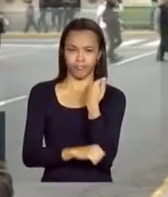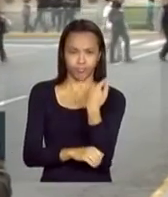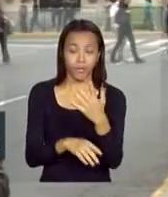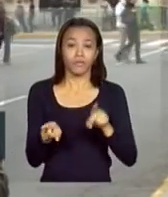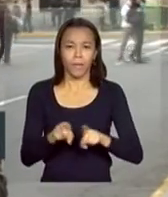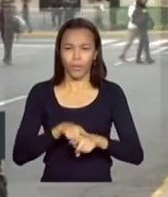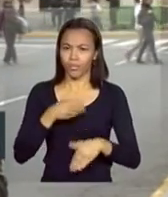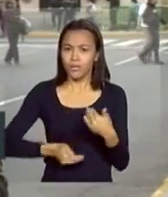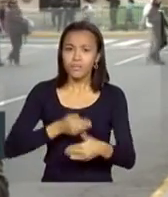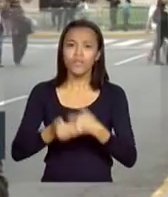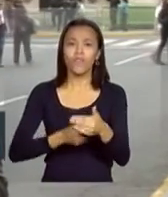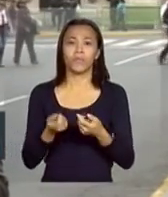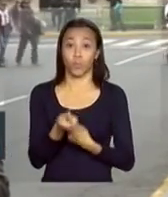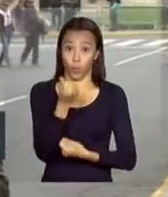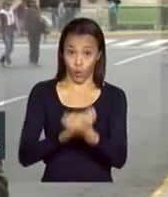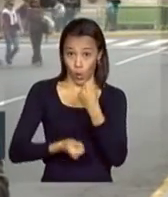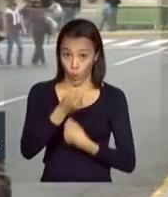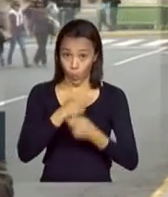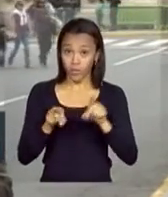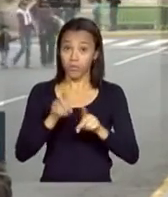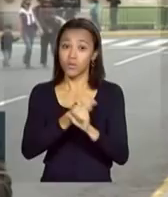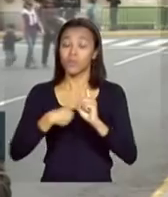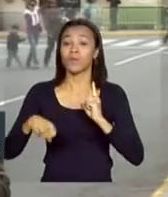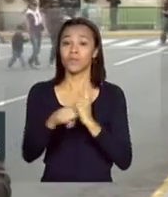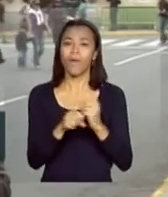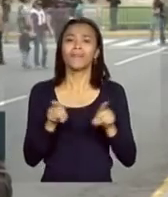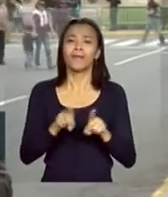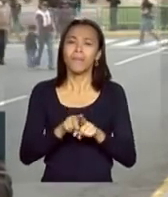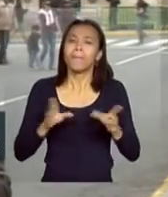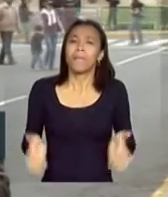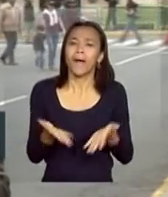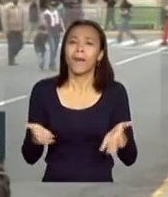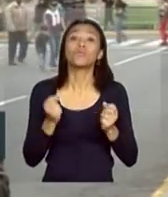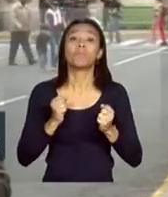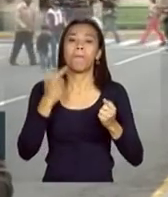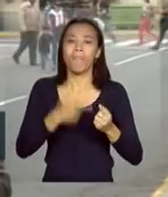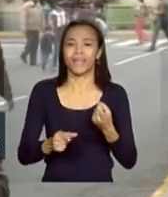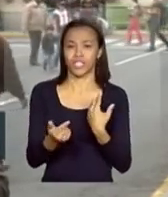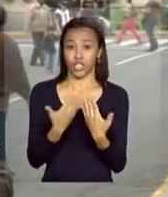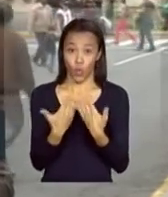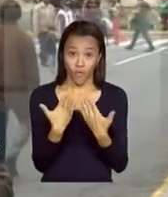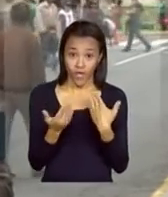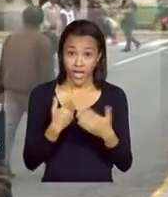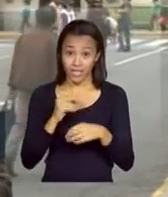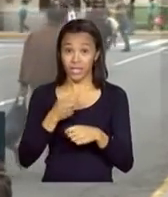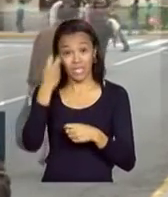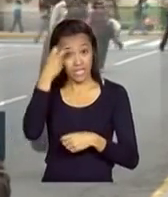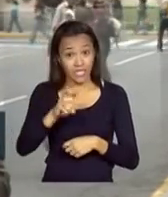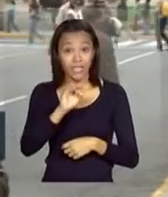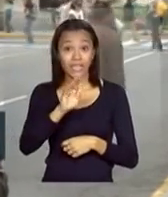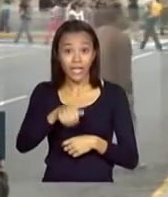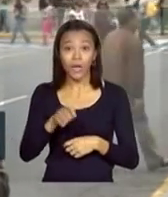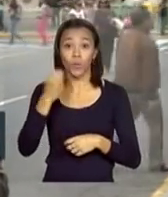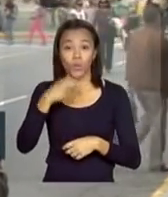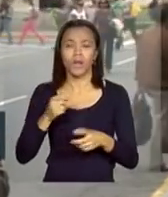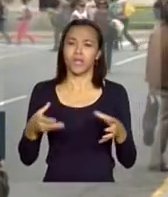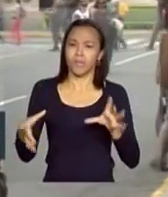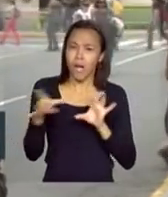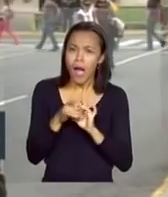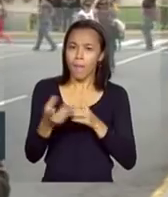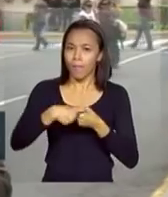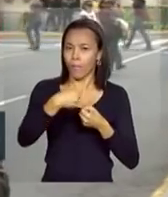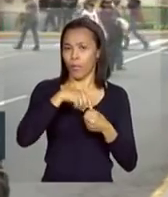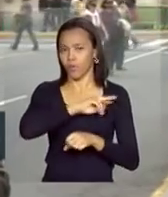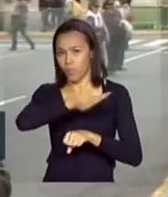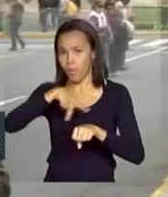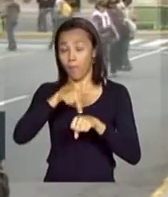ao desenvolvimento econômico e social e promover um maior diálogo intercultural e a cooperação mútua entre os